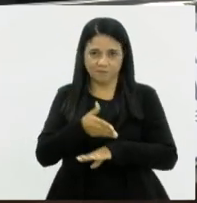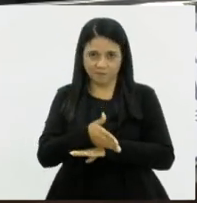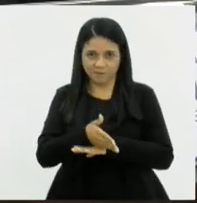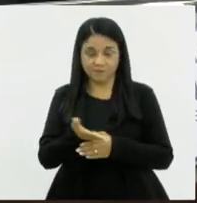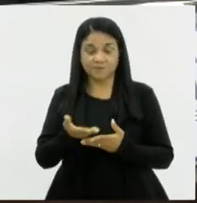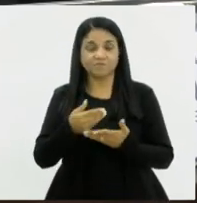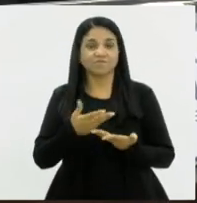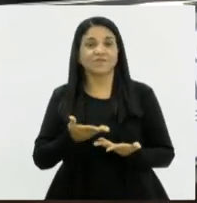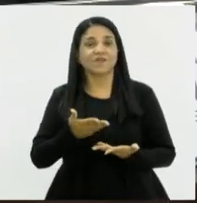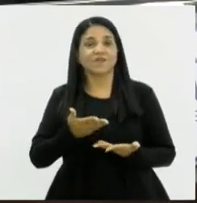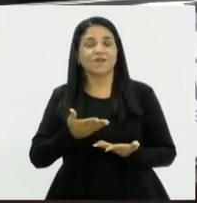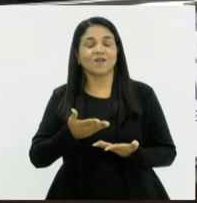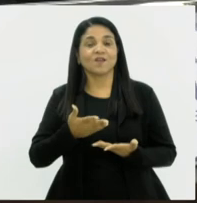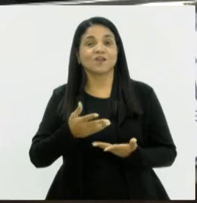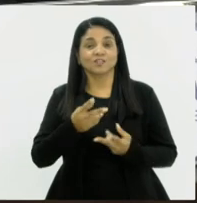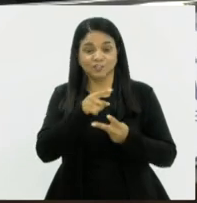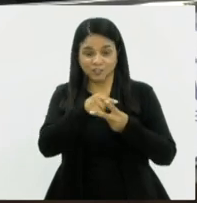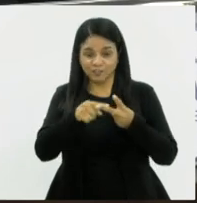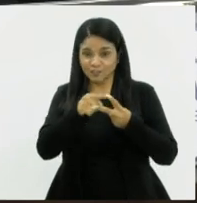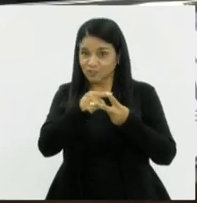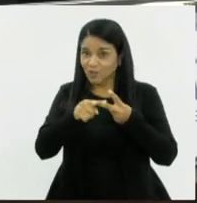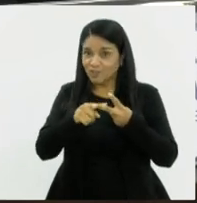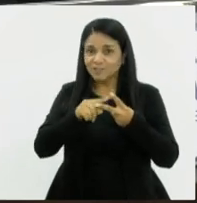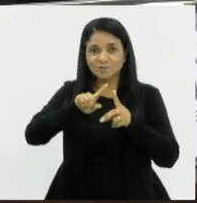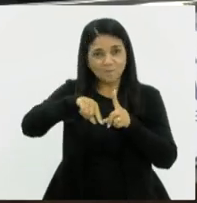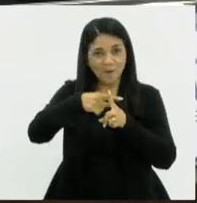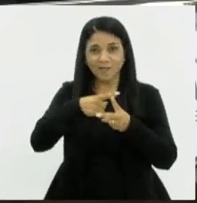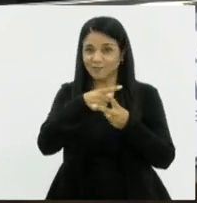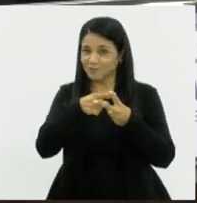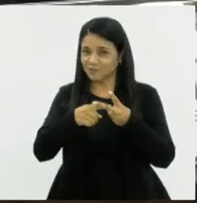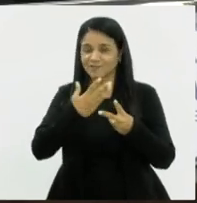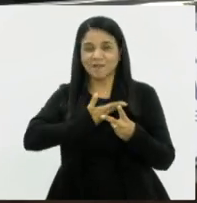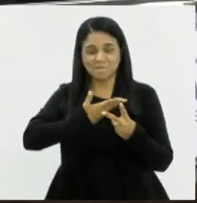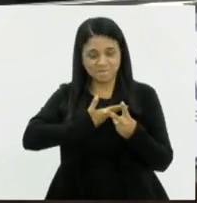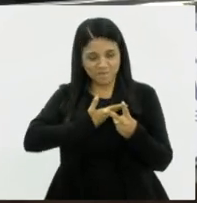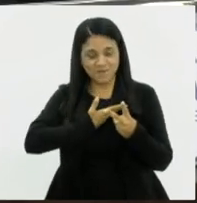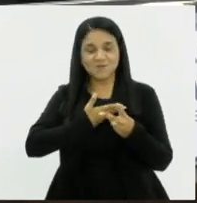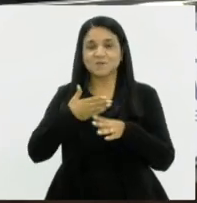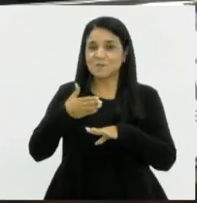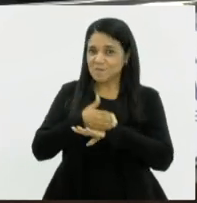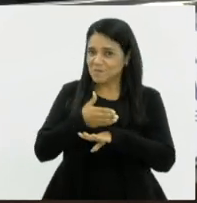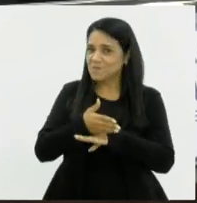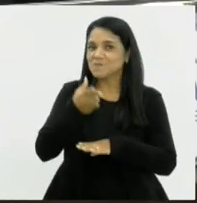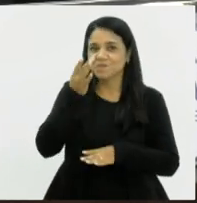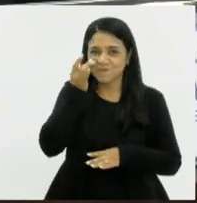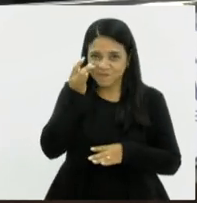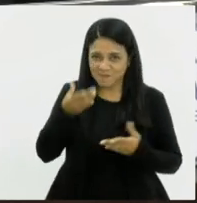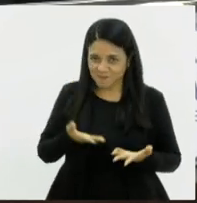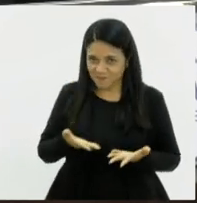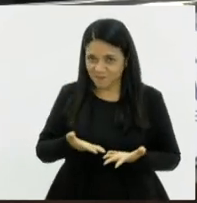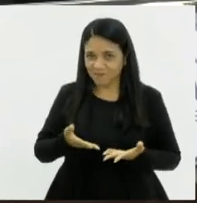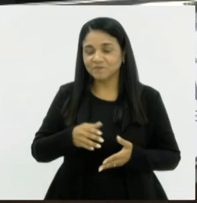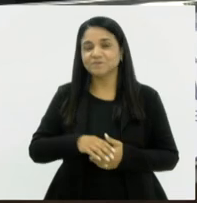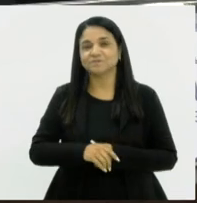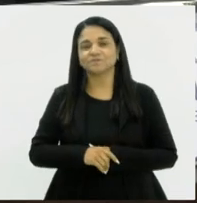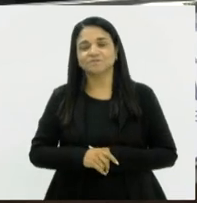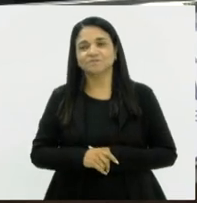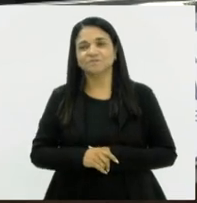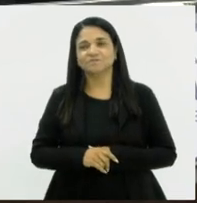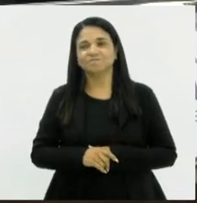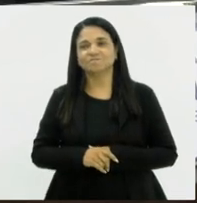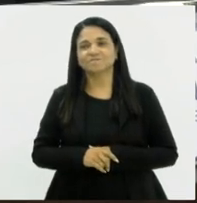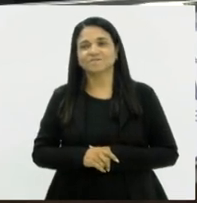Não poderia deixar de cumprimentar dois grandes amigos, que estão aqui também presentes, e que